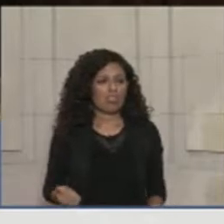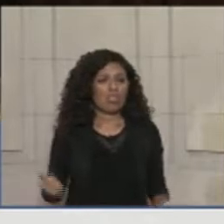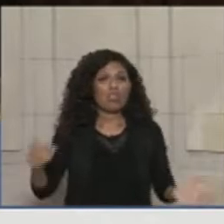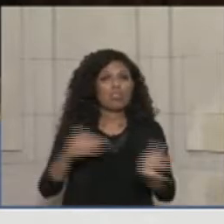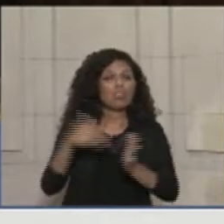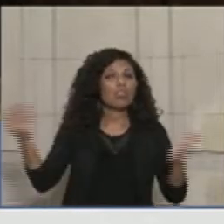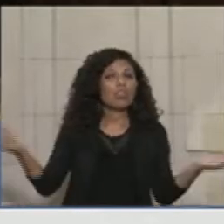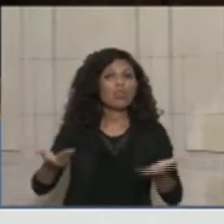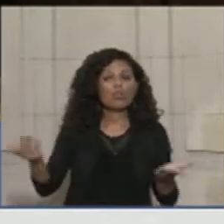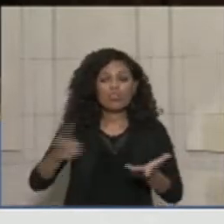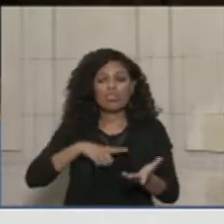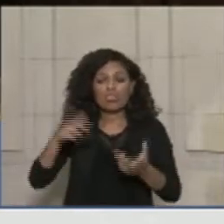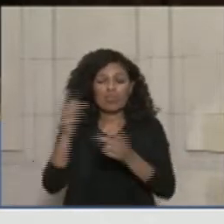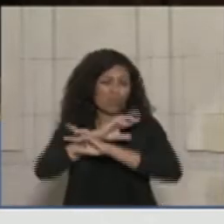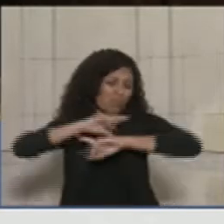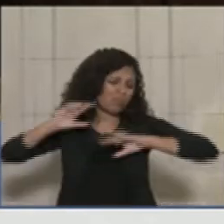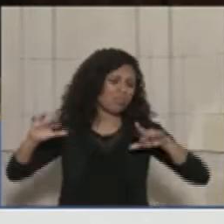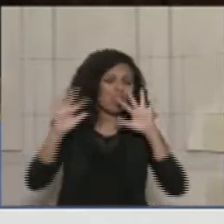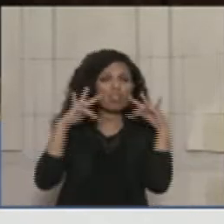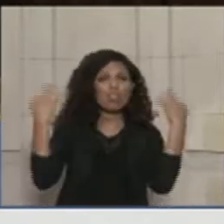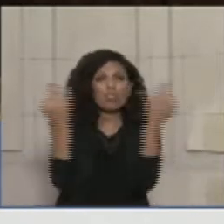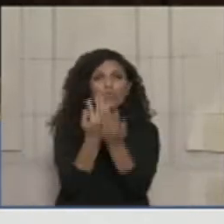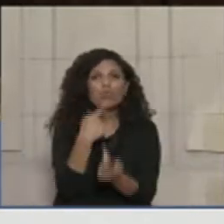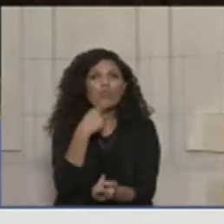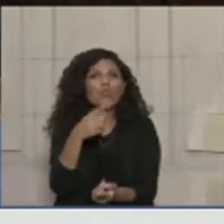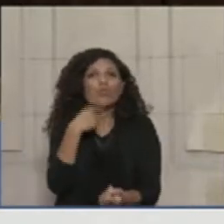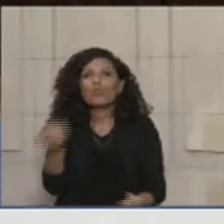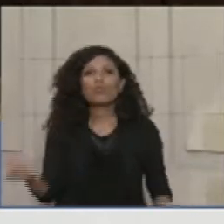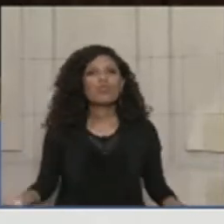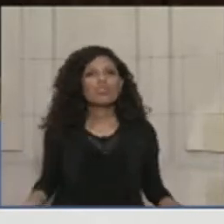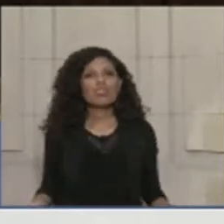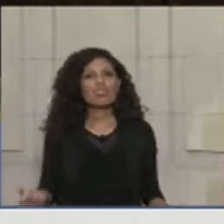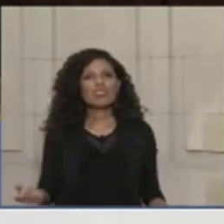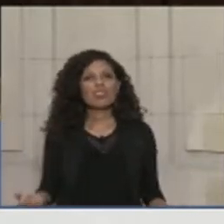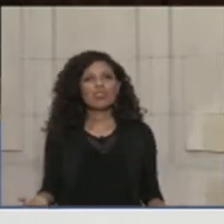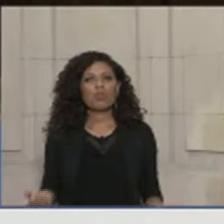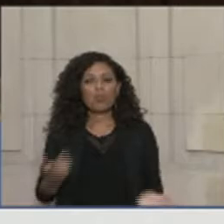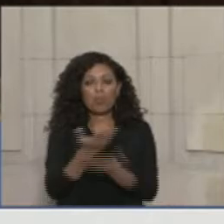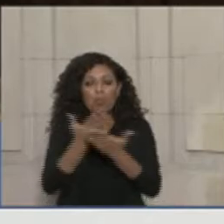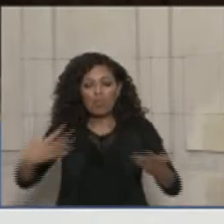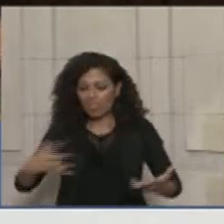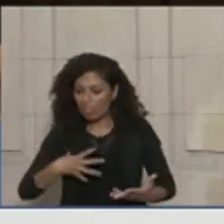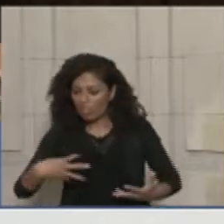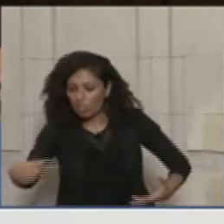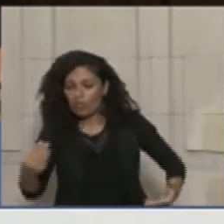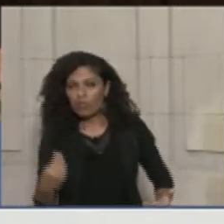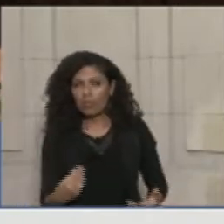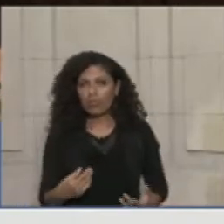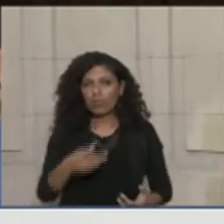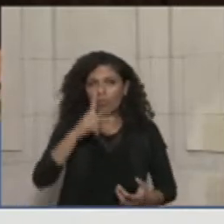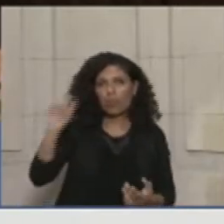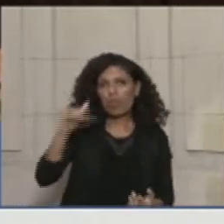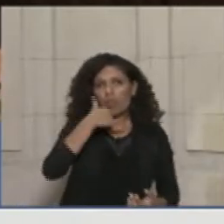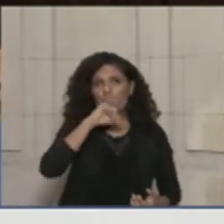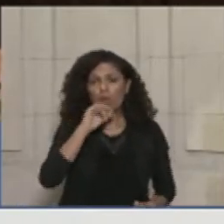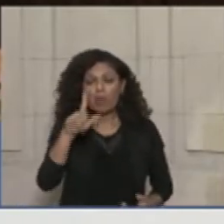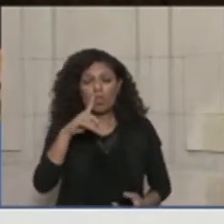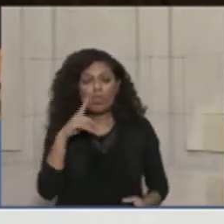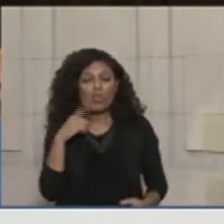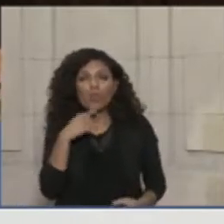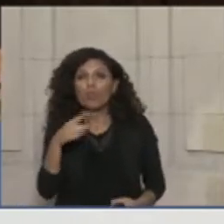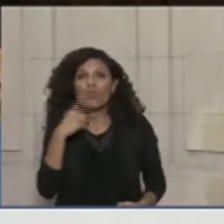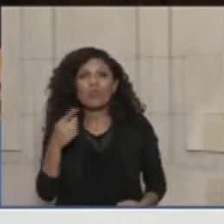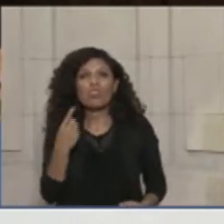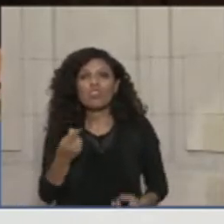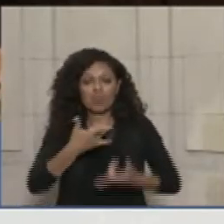de hoje tem diversas famílias que foram desmembradas nesse processo e sequer tiveram o direito de